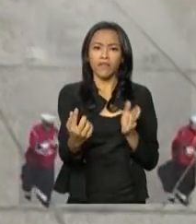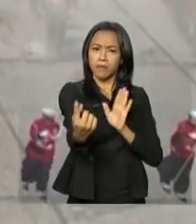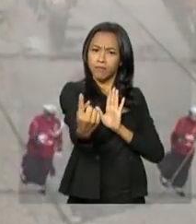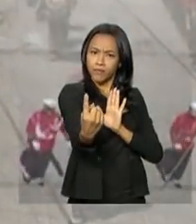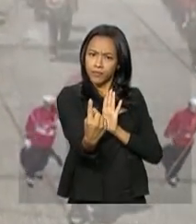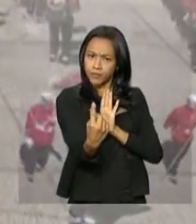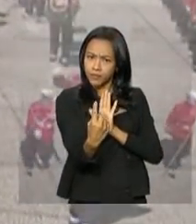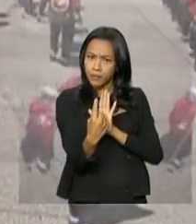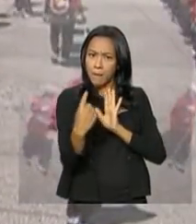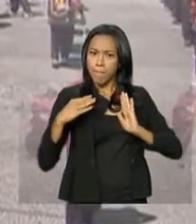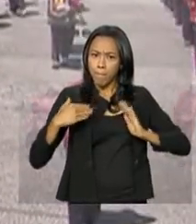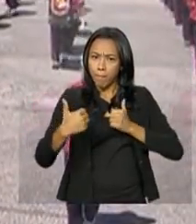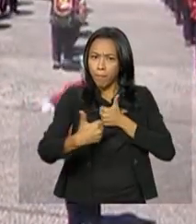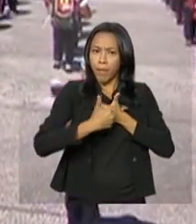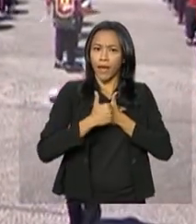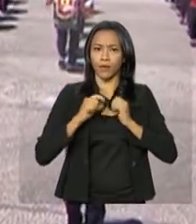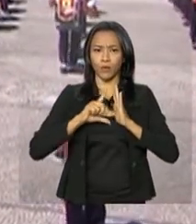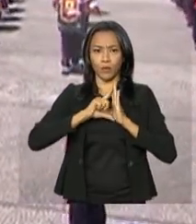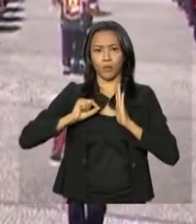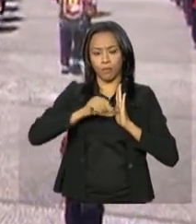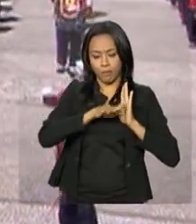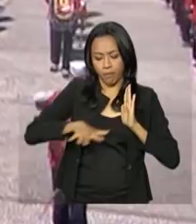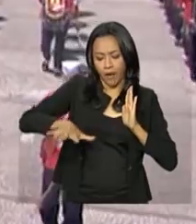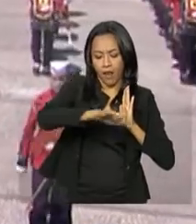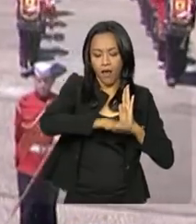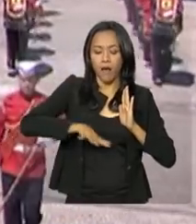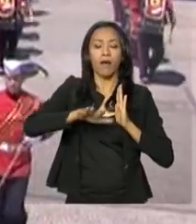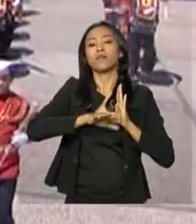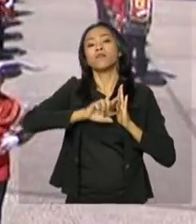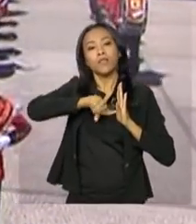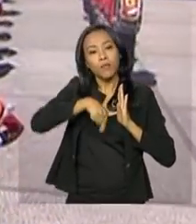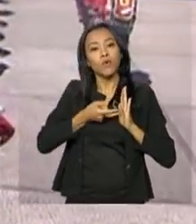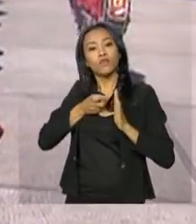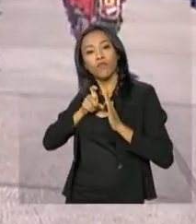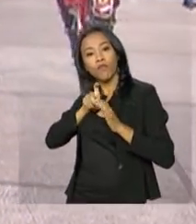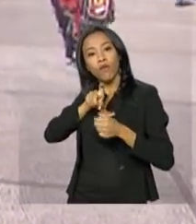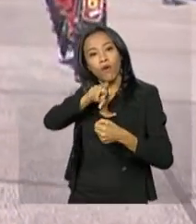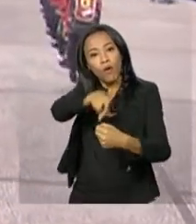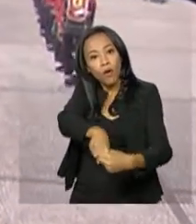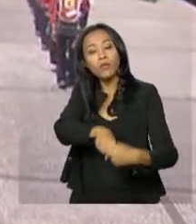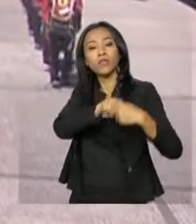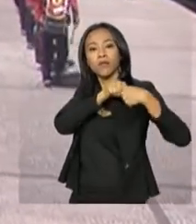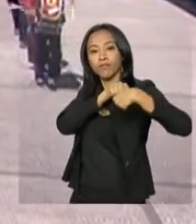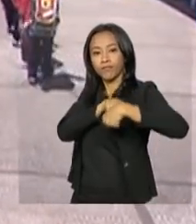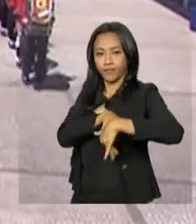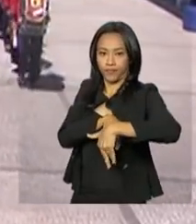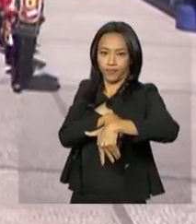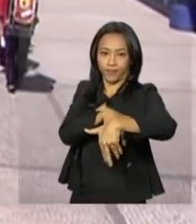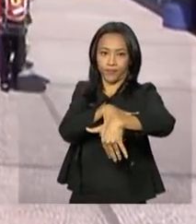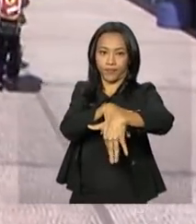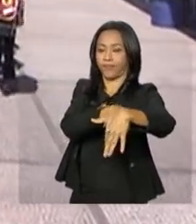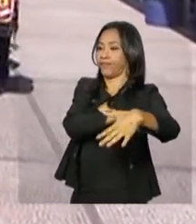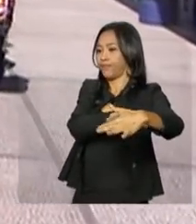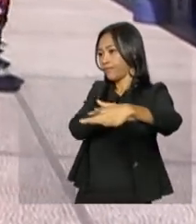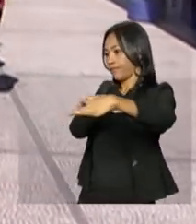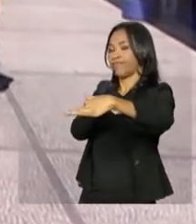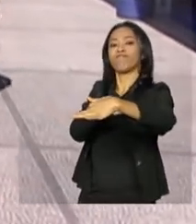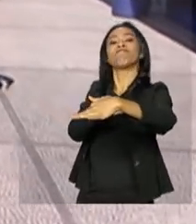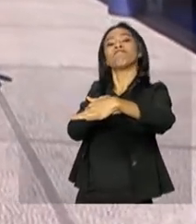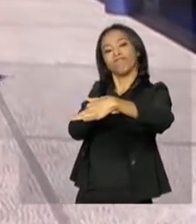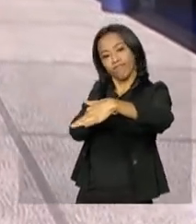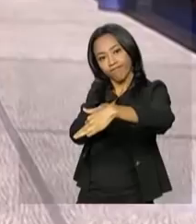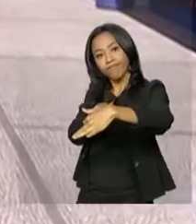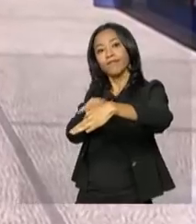ao Palácio do Planalto e depois vão voltar desfilando em continência, autoridade que preside a cerimônia e se despedir do local da